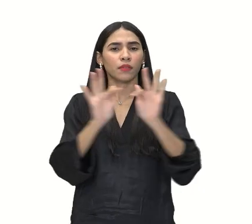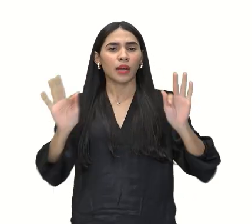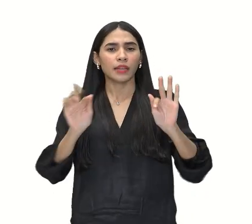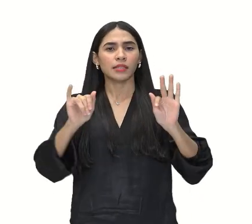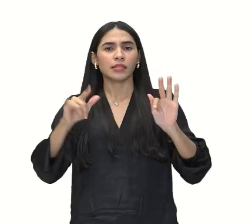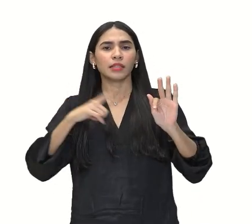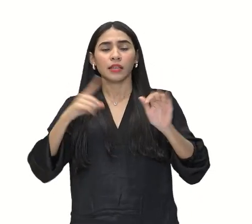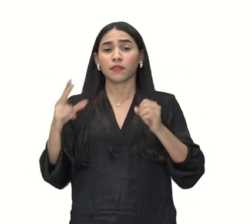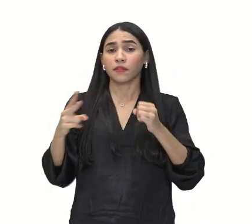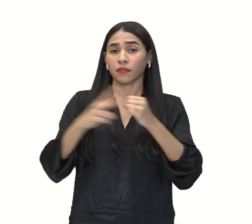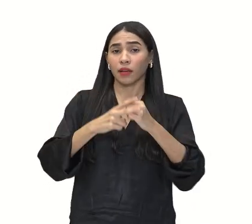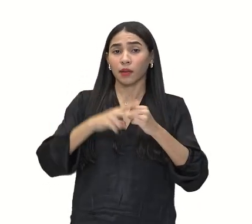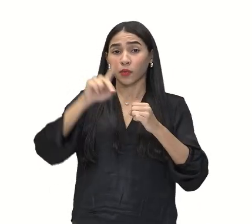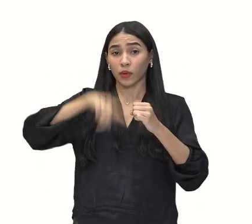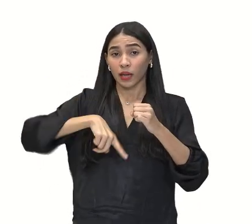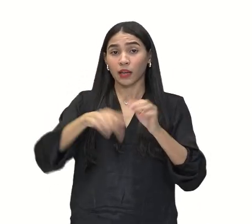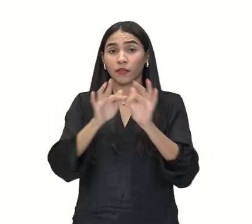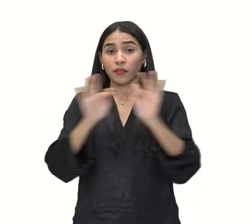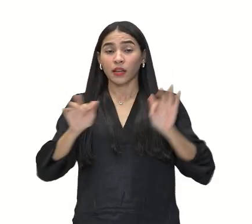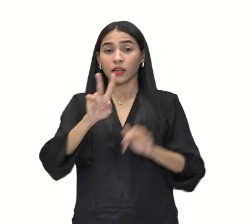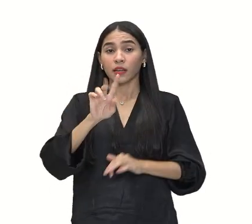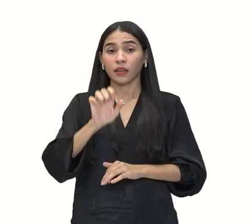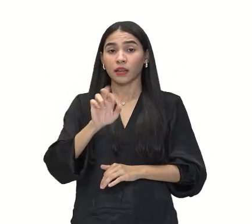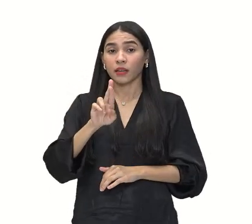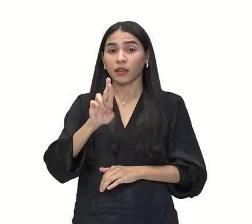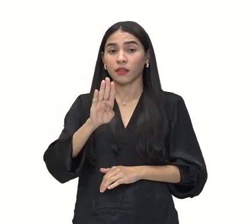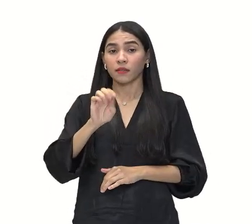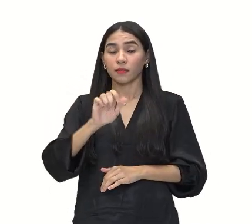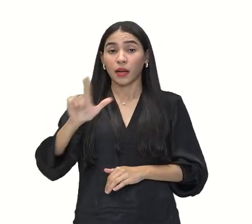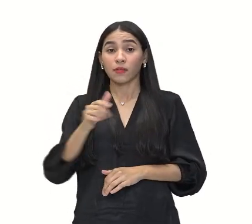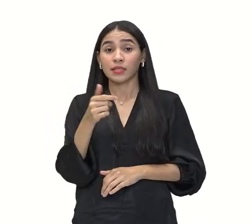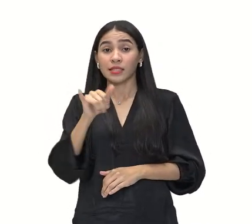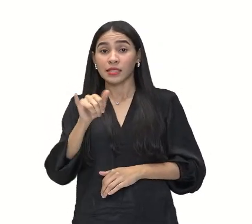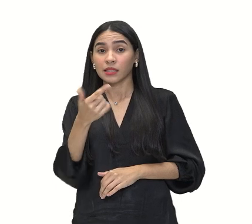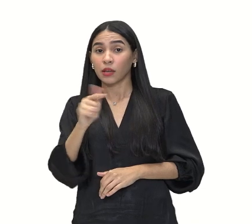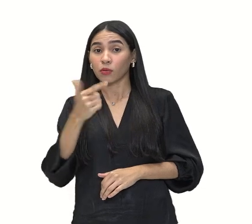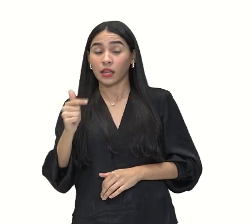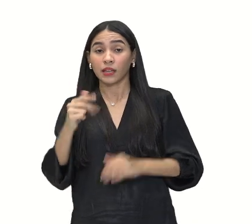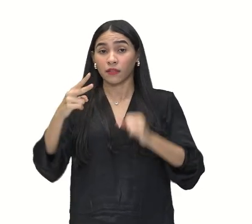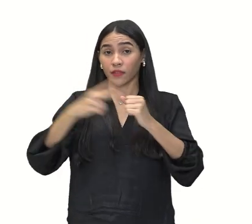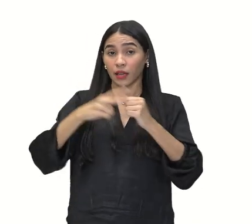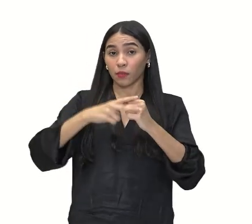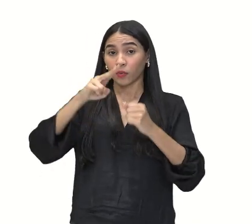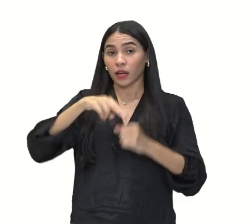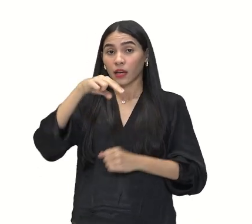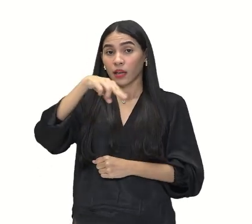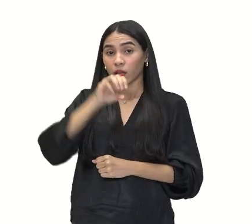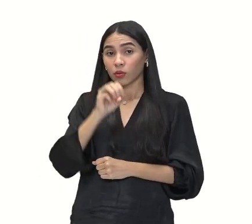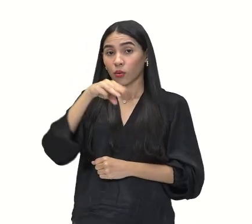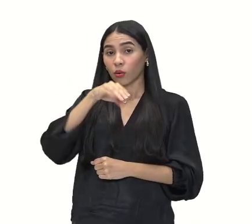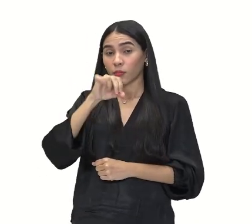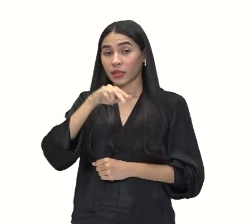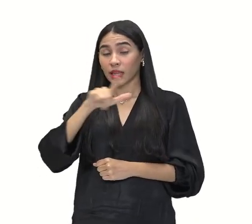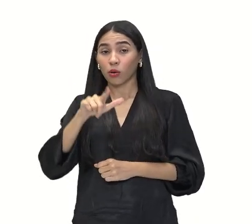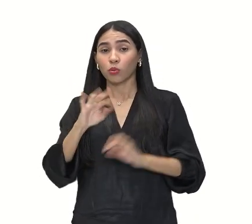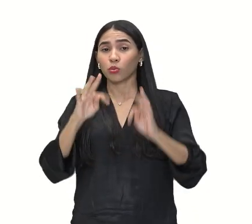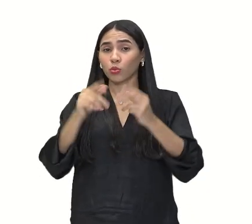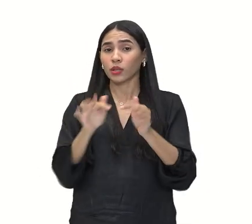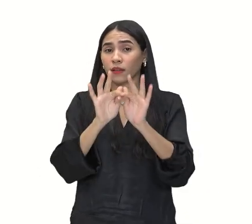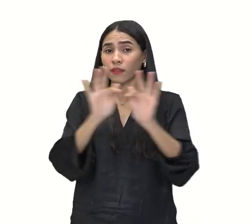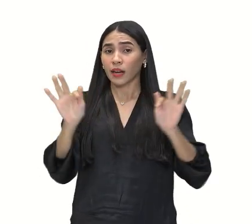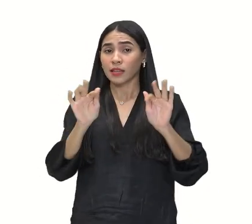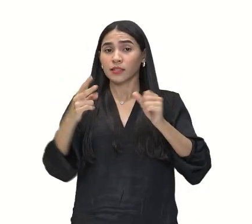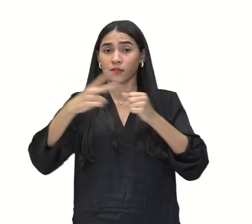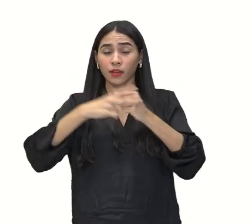verbo, ela será uma frase verbal. Sem verbo, ela será uma frase nominal. Toda frase verbal, ela pode